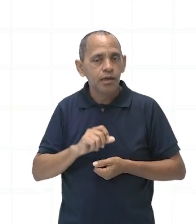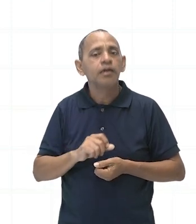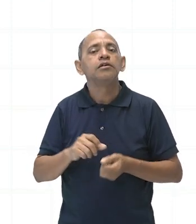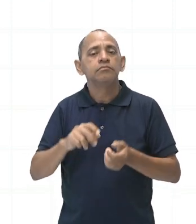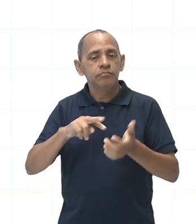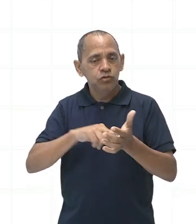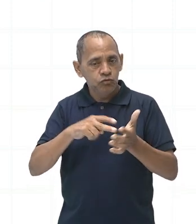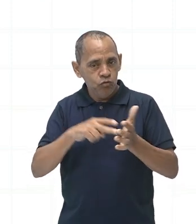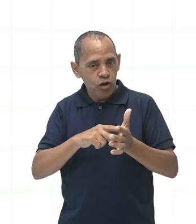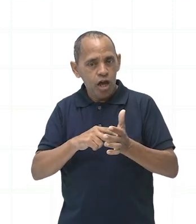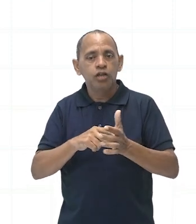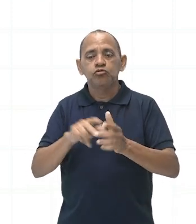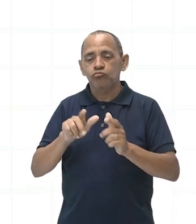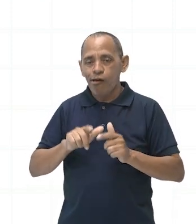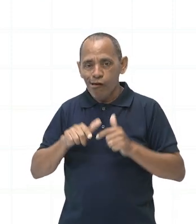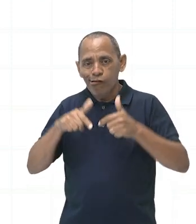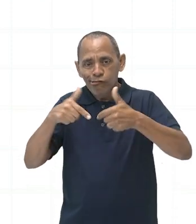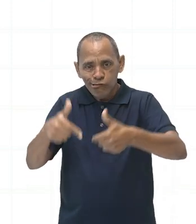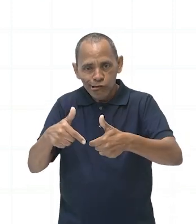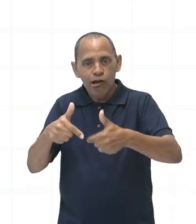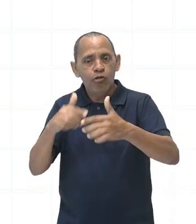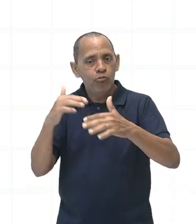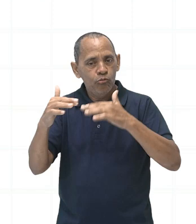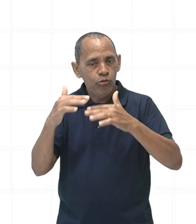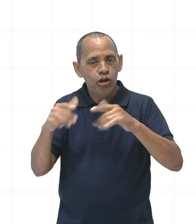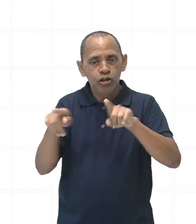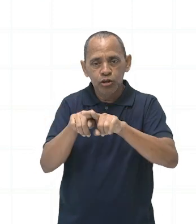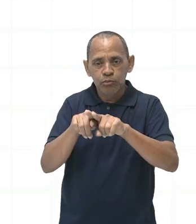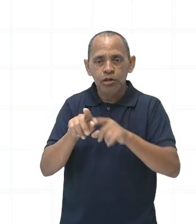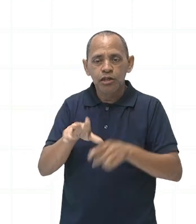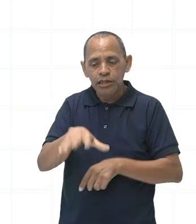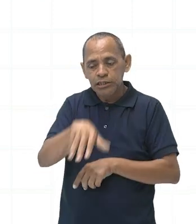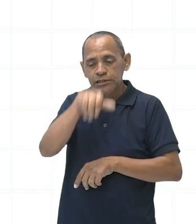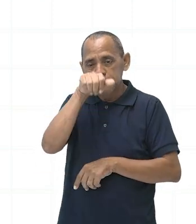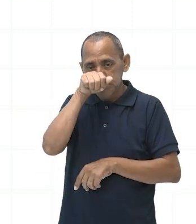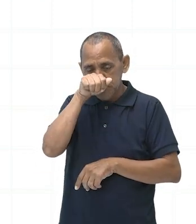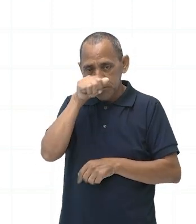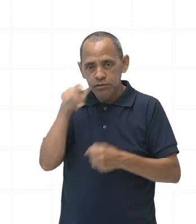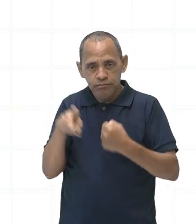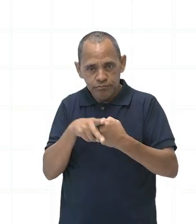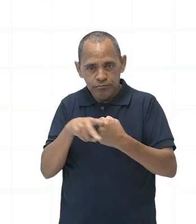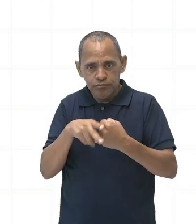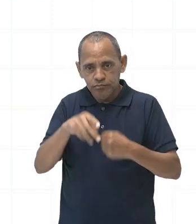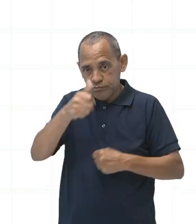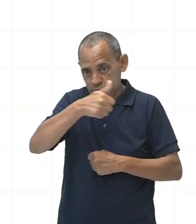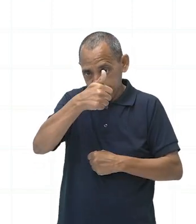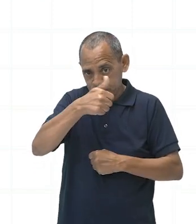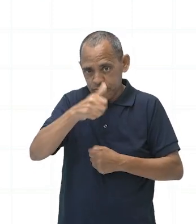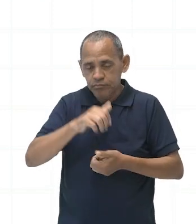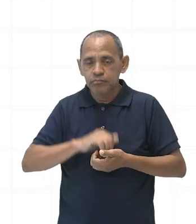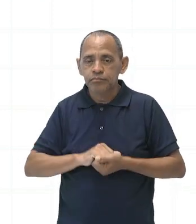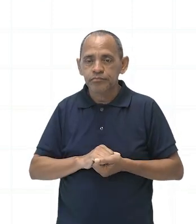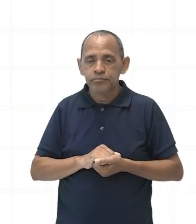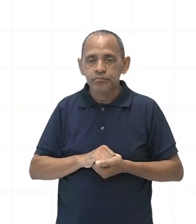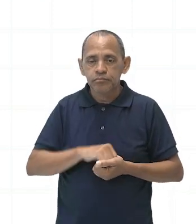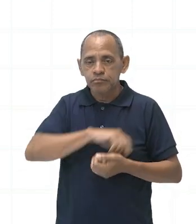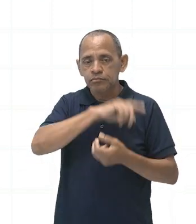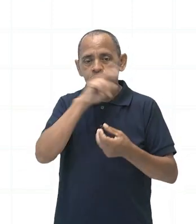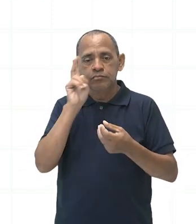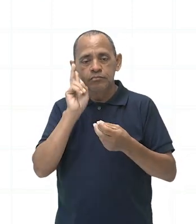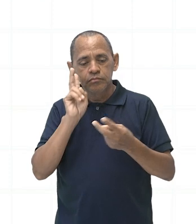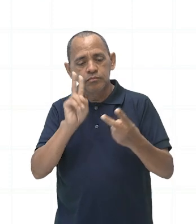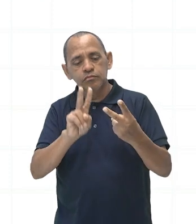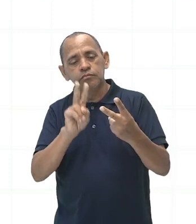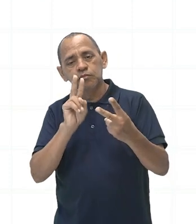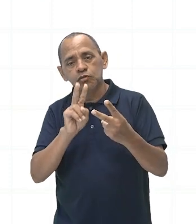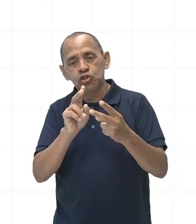ação, de movimento. Então, respira, verbo significativo. Então, primeira condição. E aí, olhando ainda para o predicado,